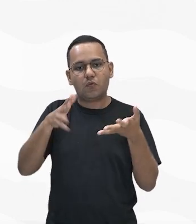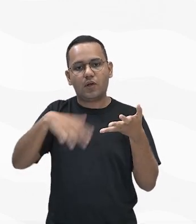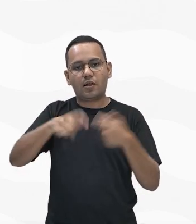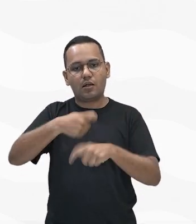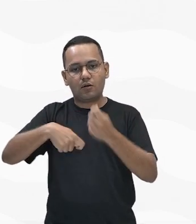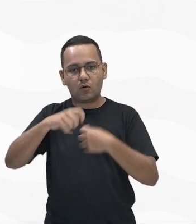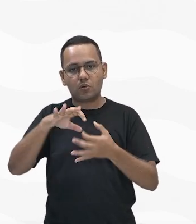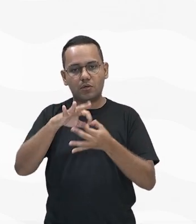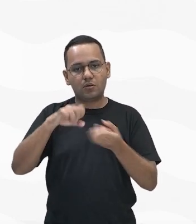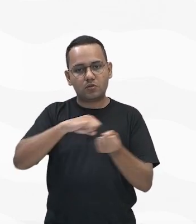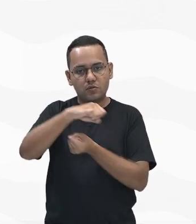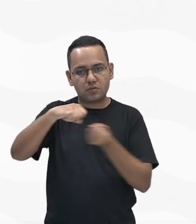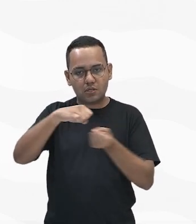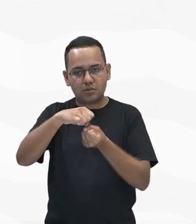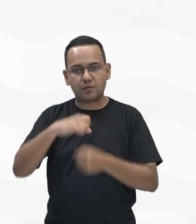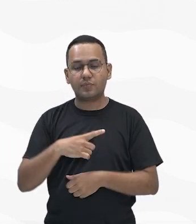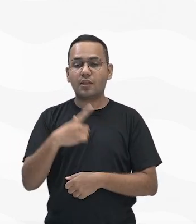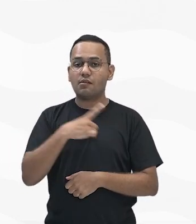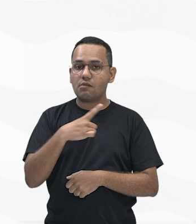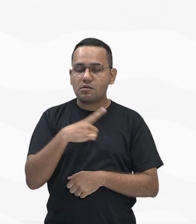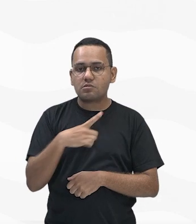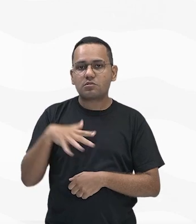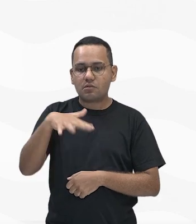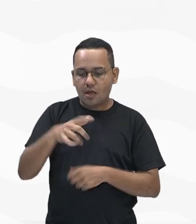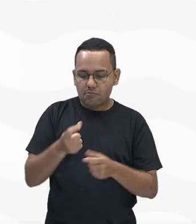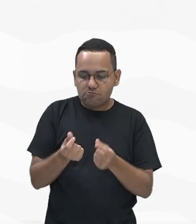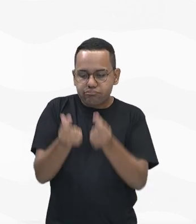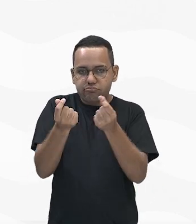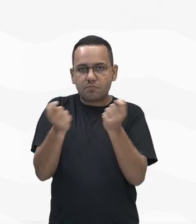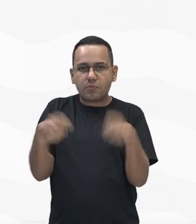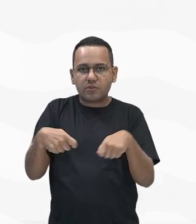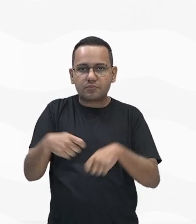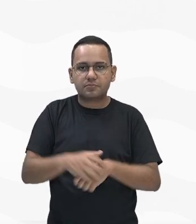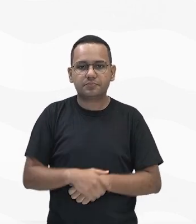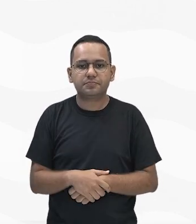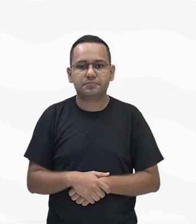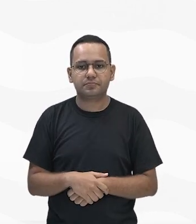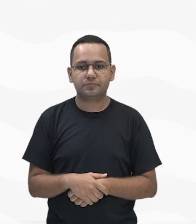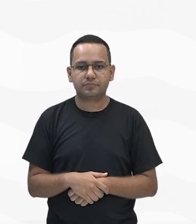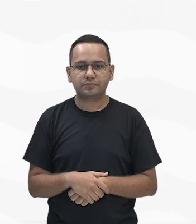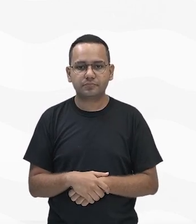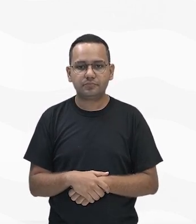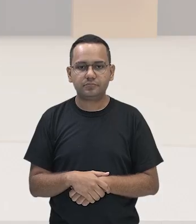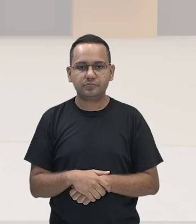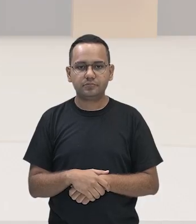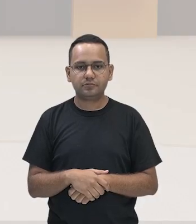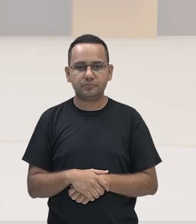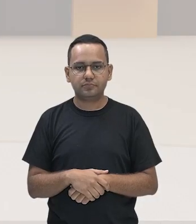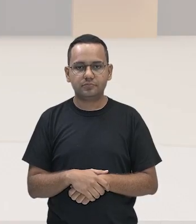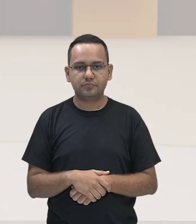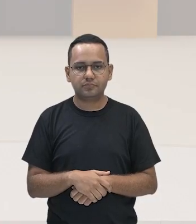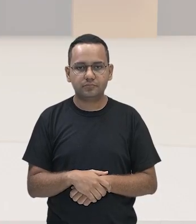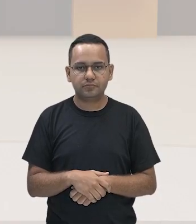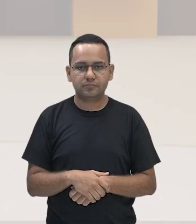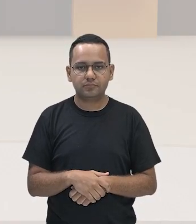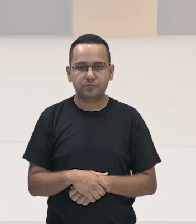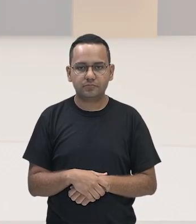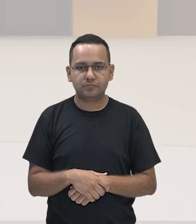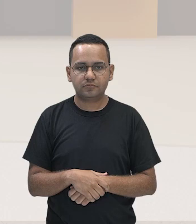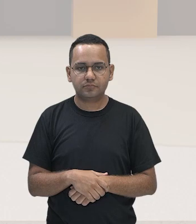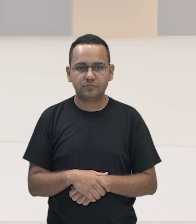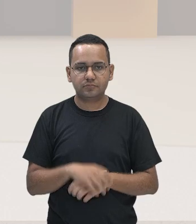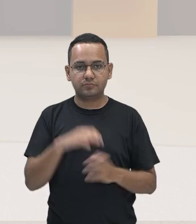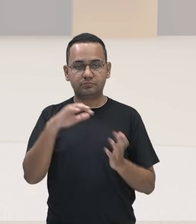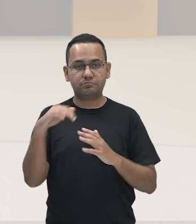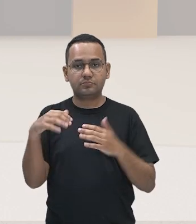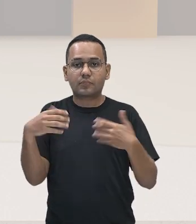e a inclusão financeira na região. Ok? Então, a gente pode ver aí que, dependendo aí